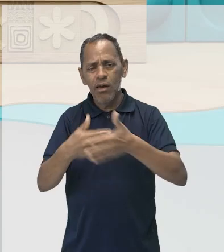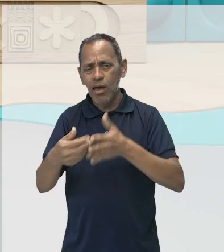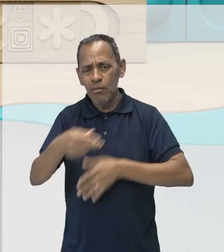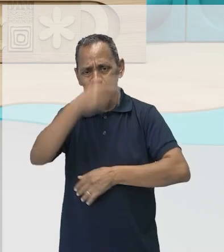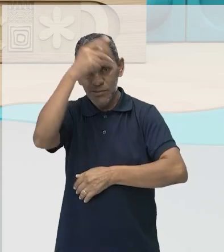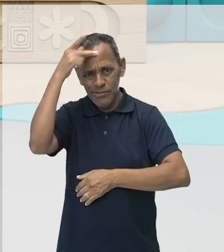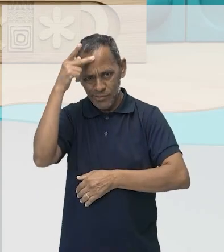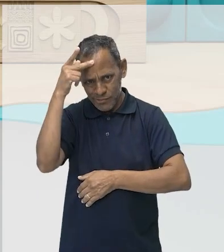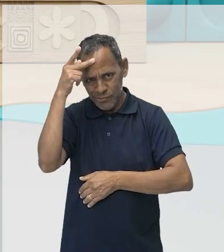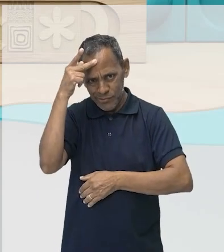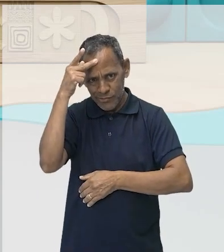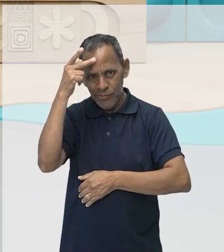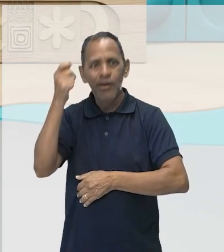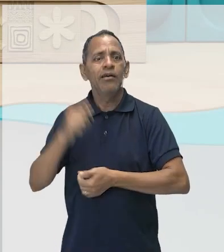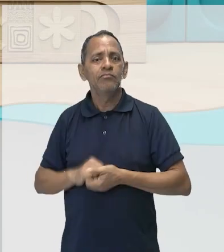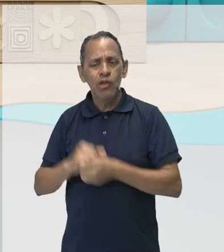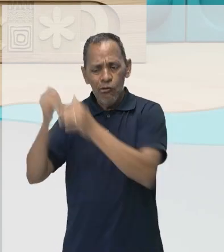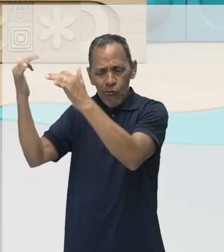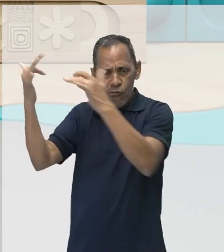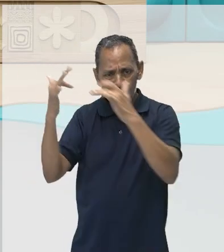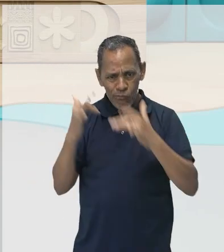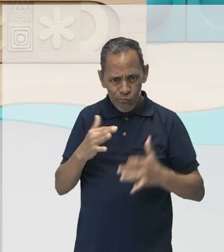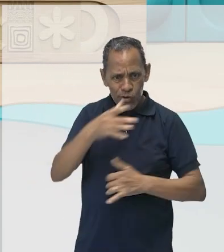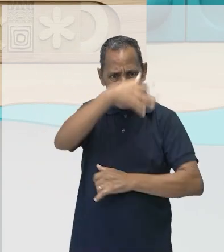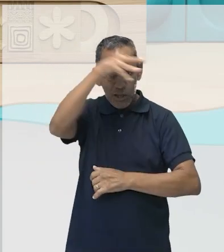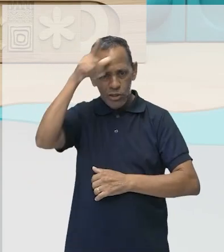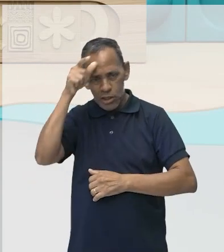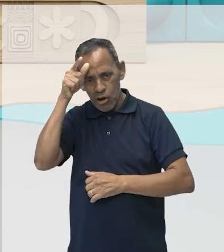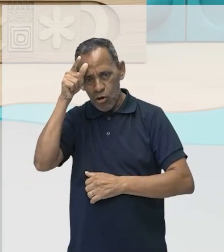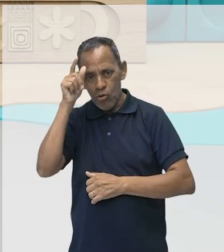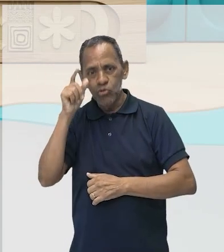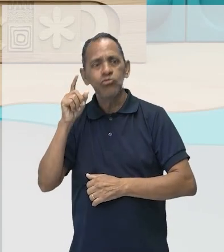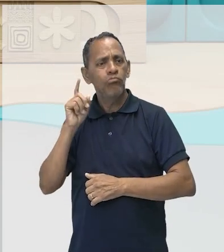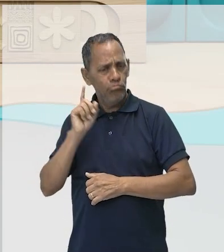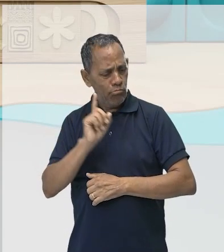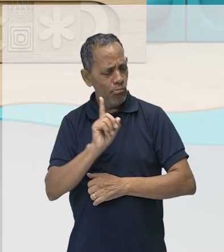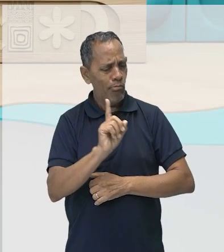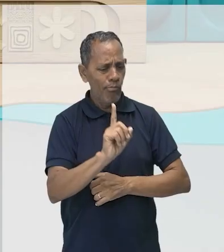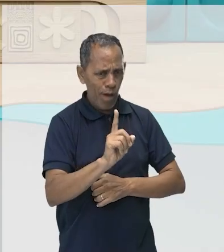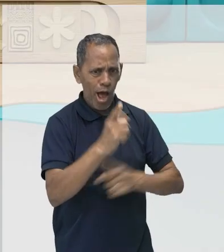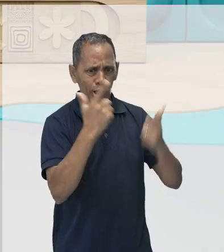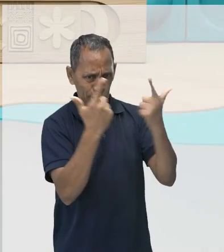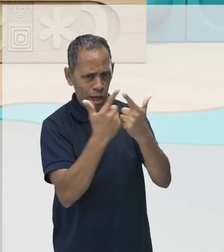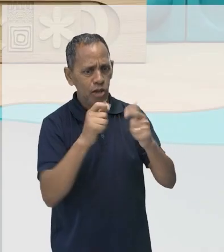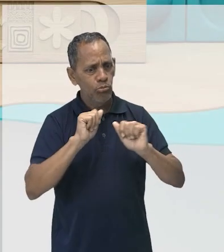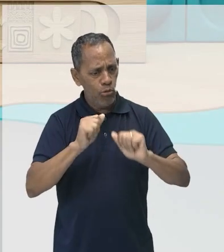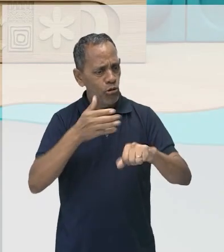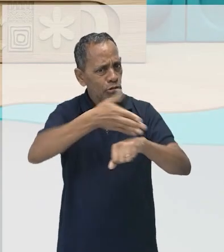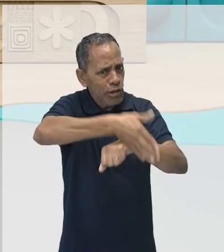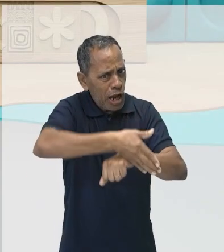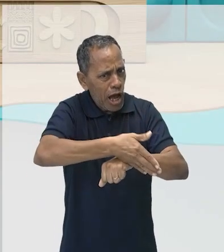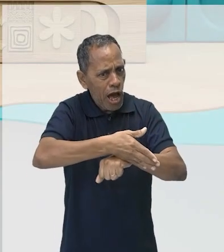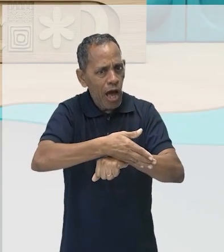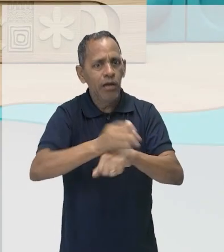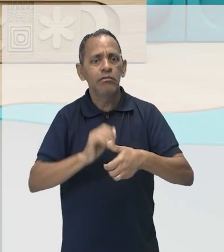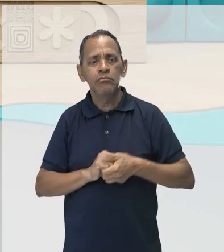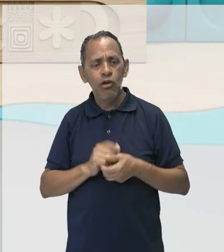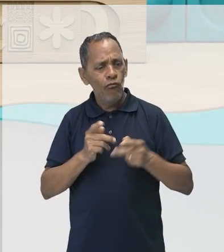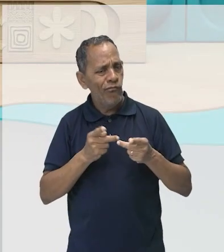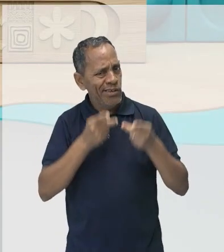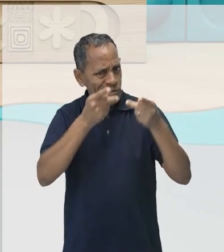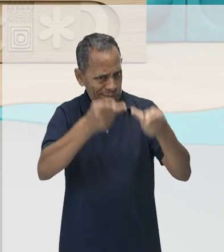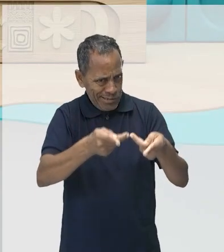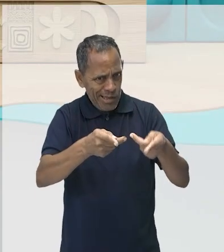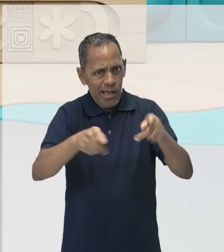quiser conhecer o Teatro Amazonas, só é ver o momento de visitação e lá você vai ter, né, uma